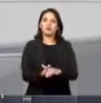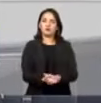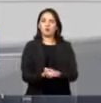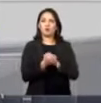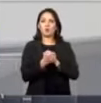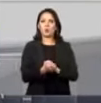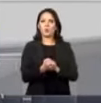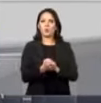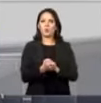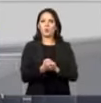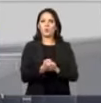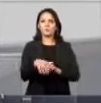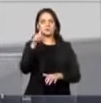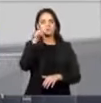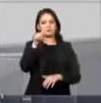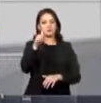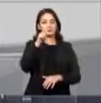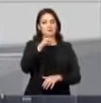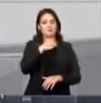a nossa ministra Rosa